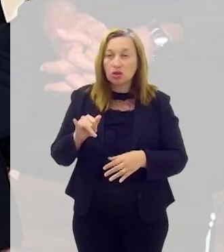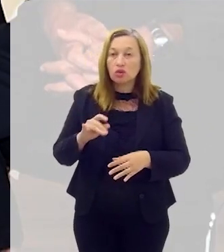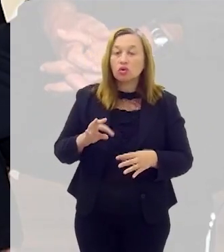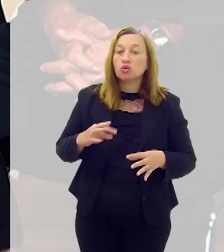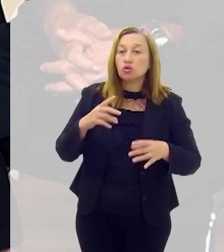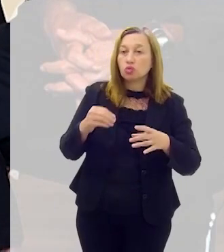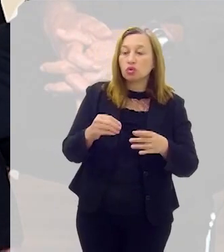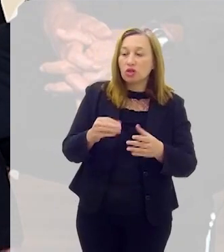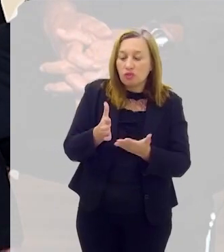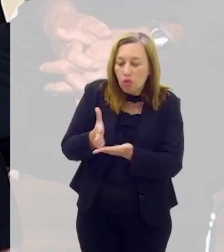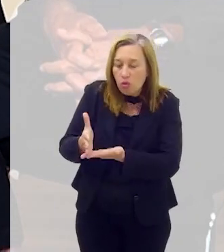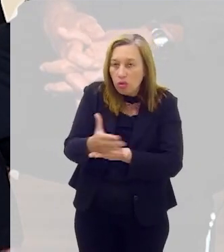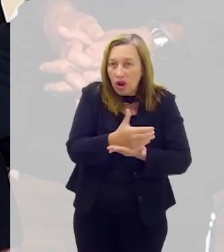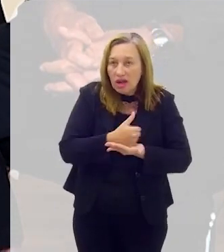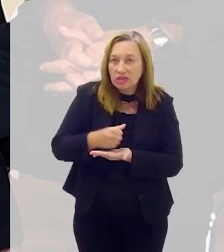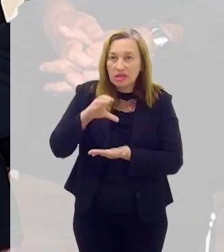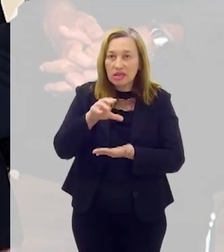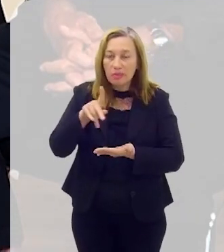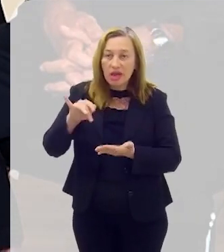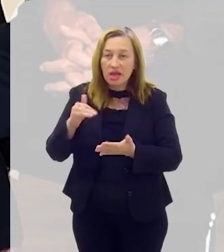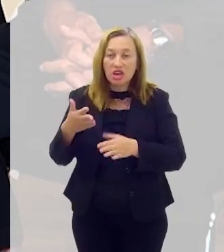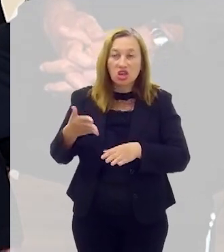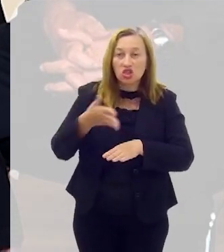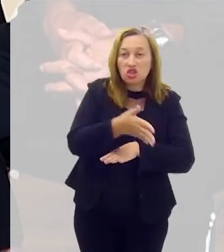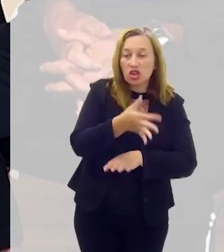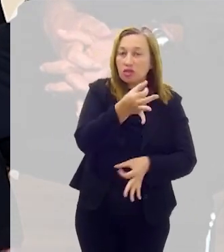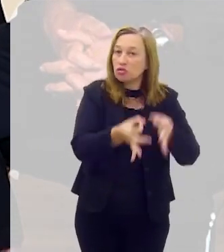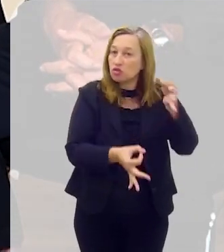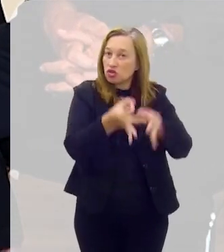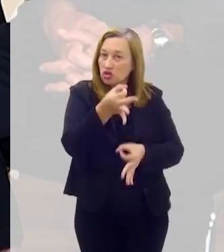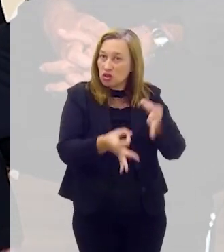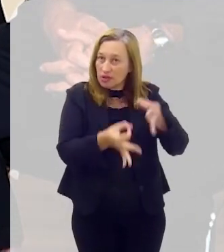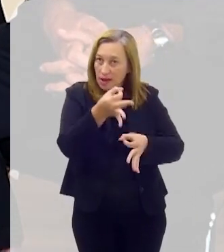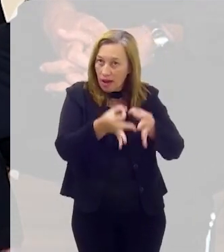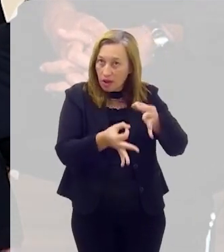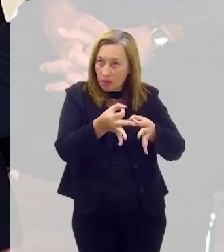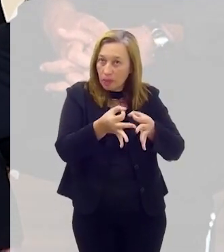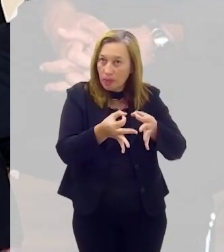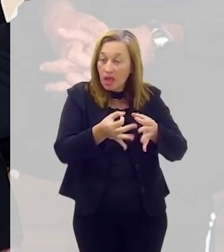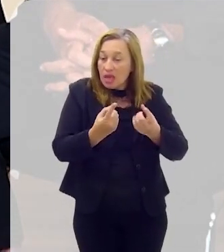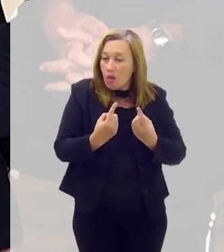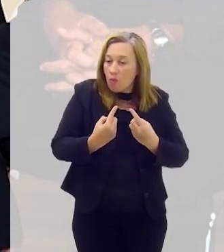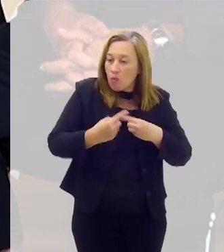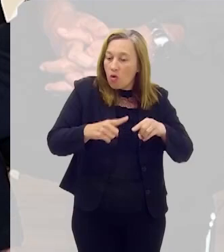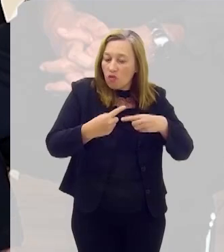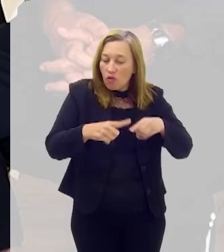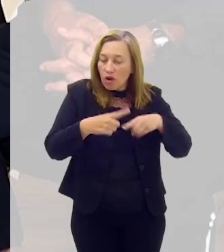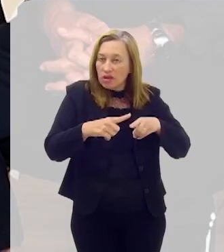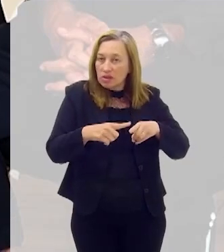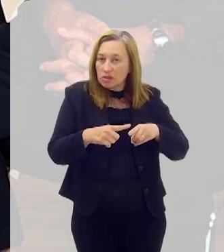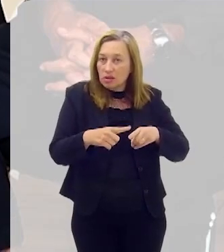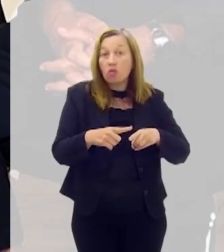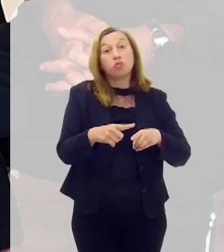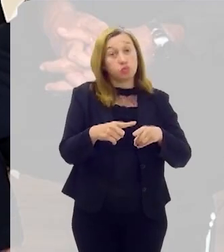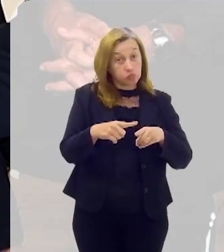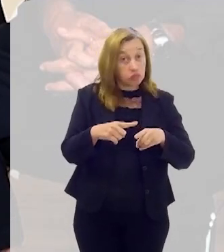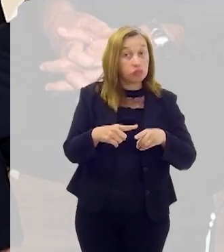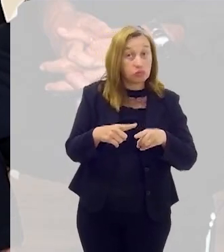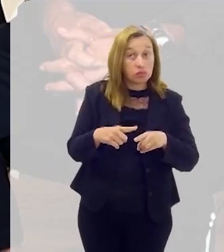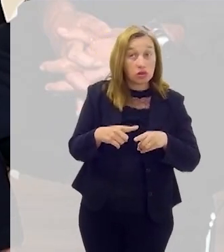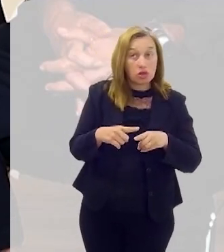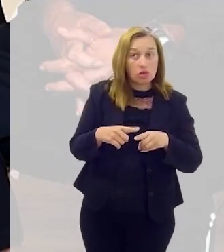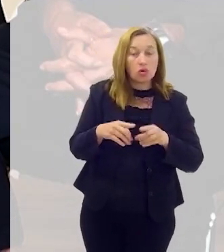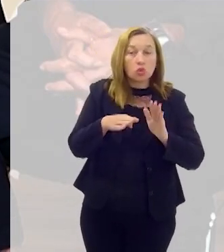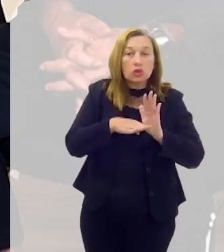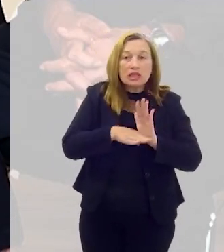foram apurados na CPI, vêm ao judiciário, né? E essa provocação tem gerado, e